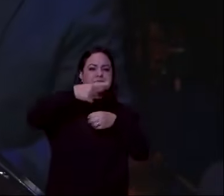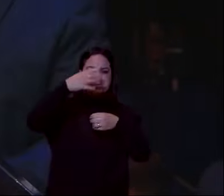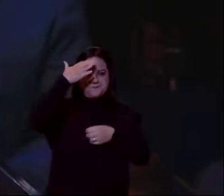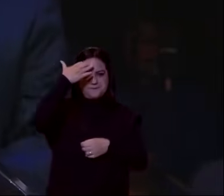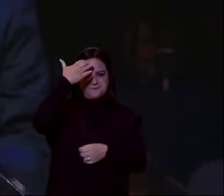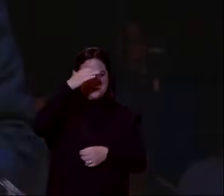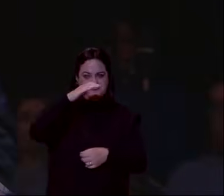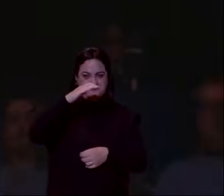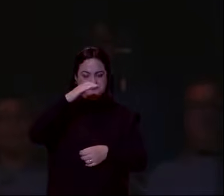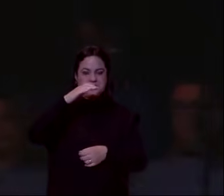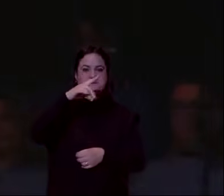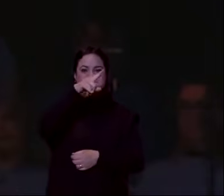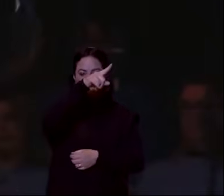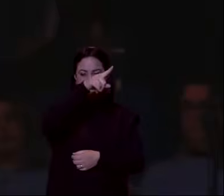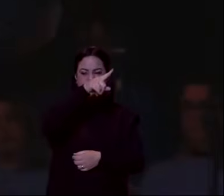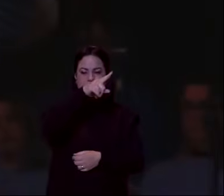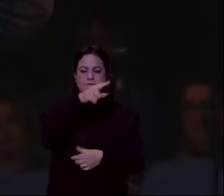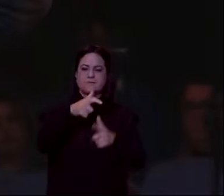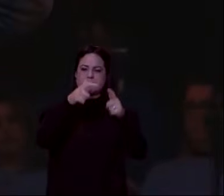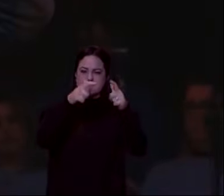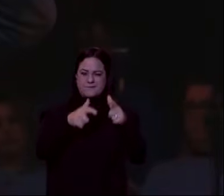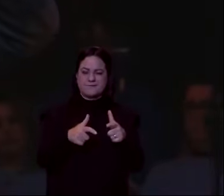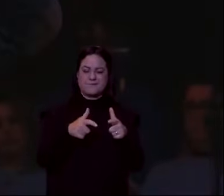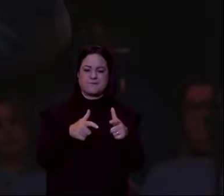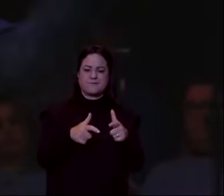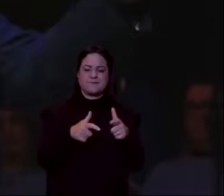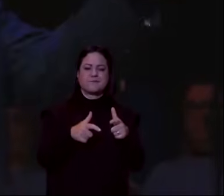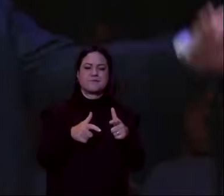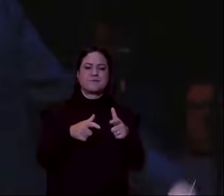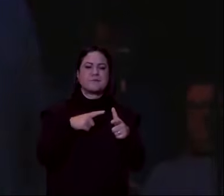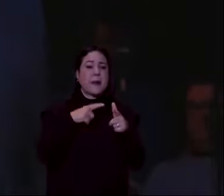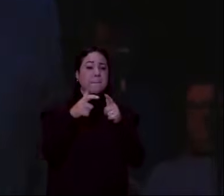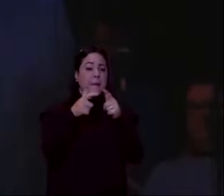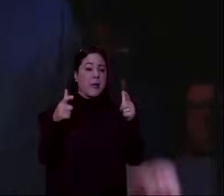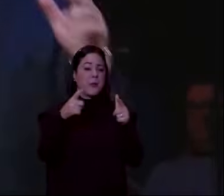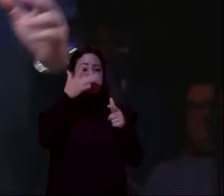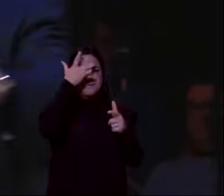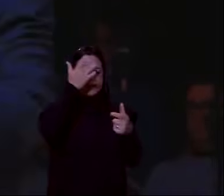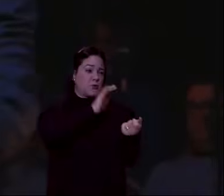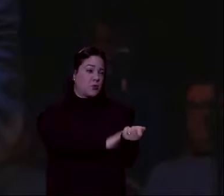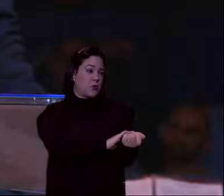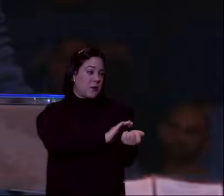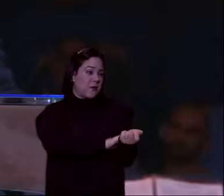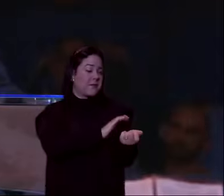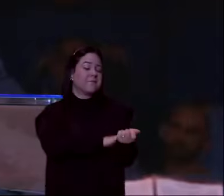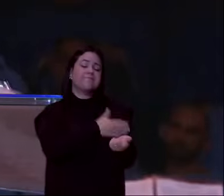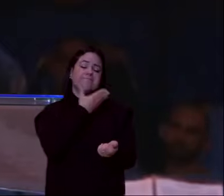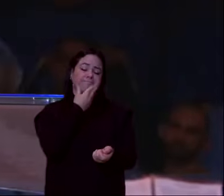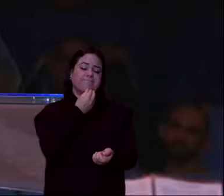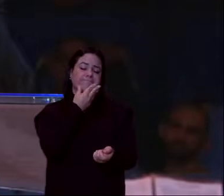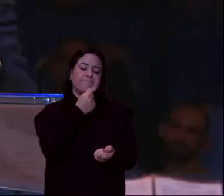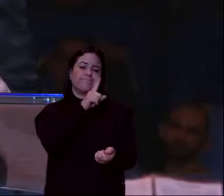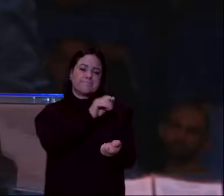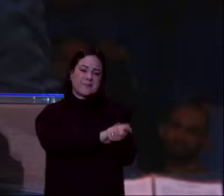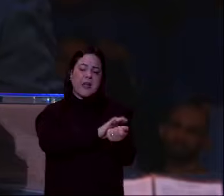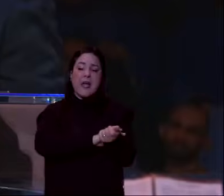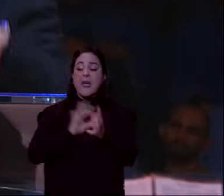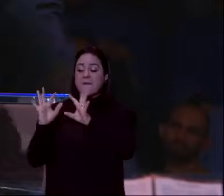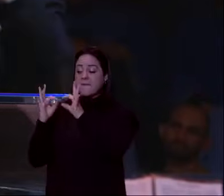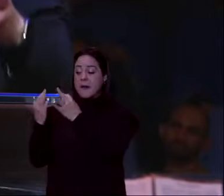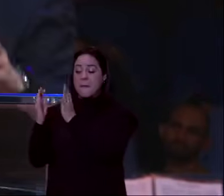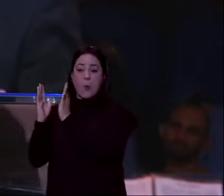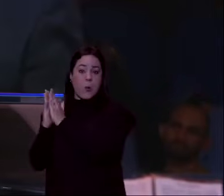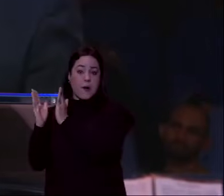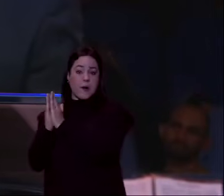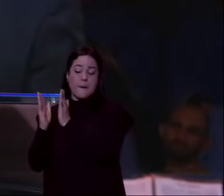lá na Praça Zacarias, num daquelas pensões onde a maioria são drogados. Ele era um drogado, sua família orando por